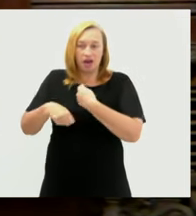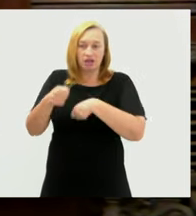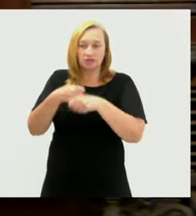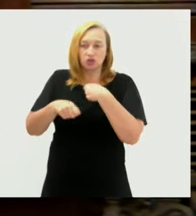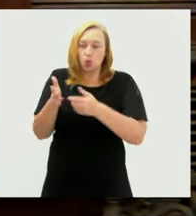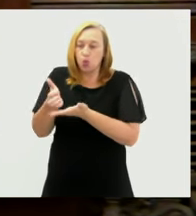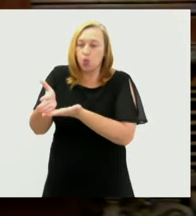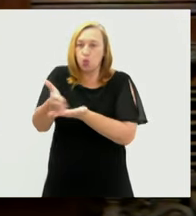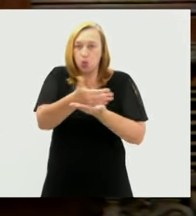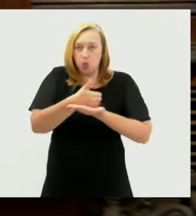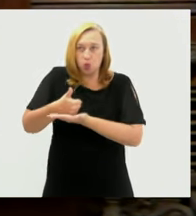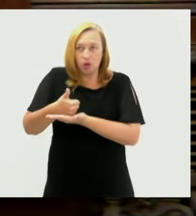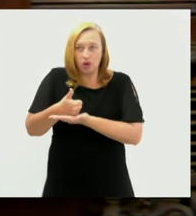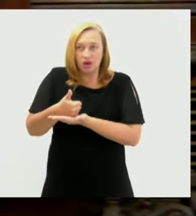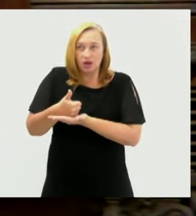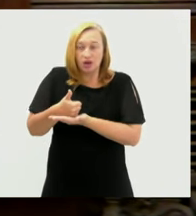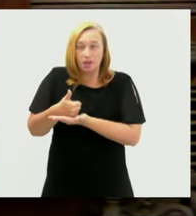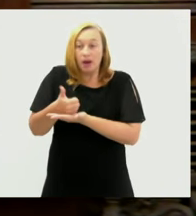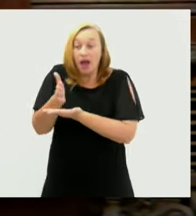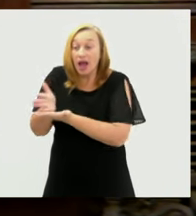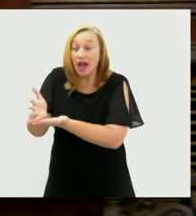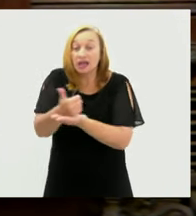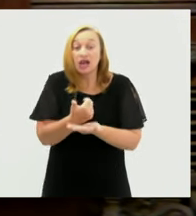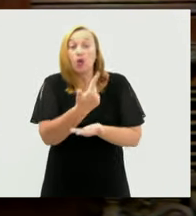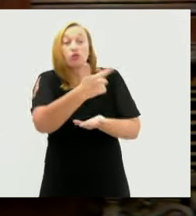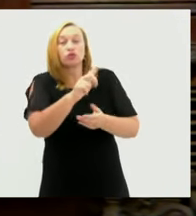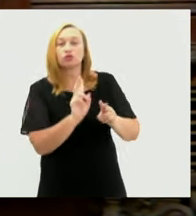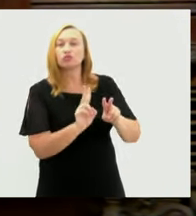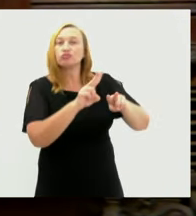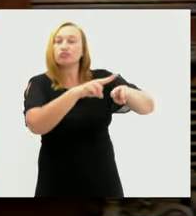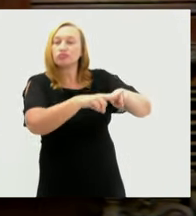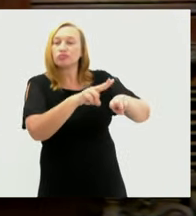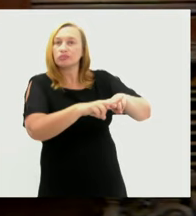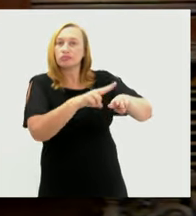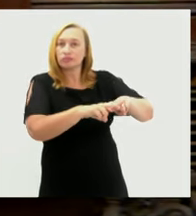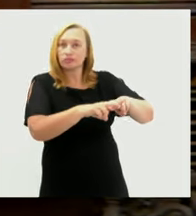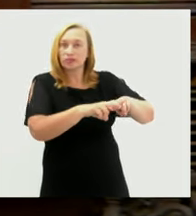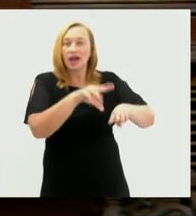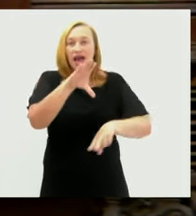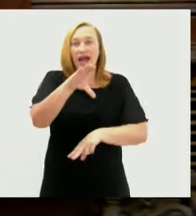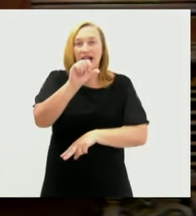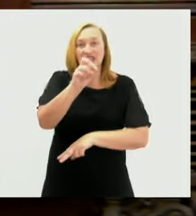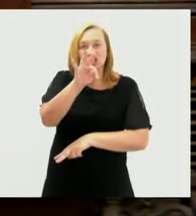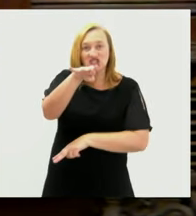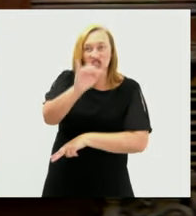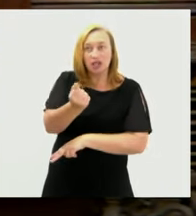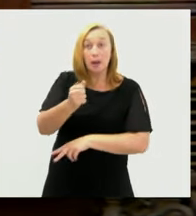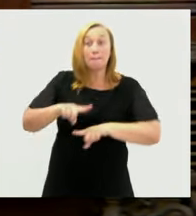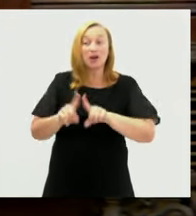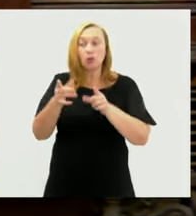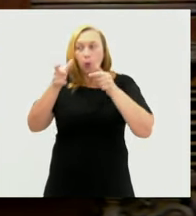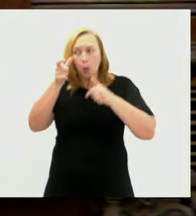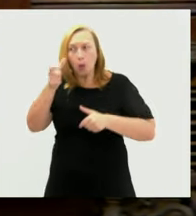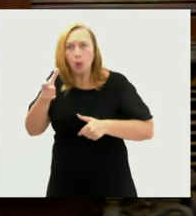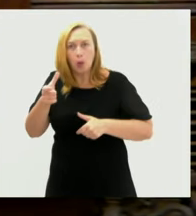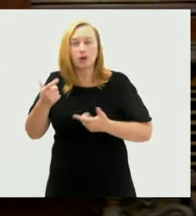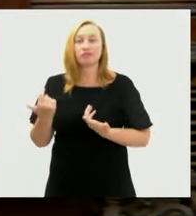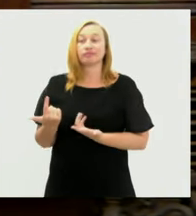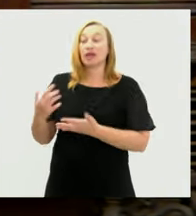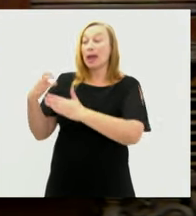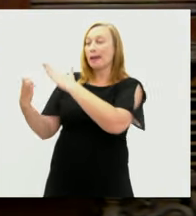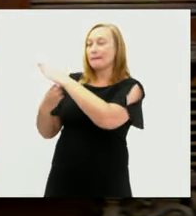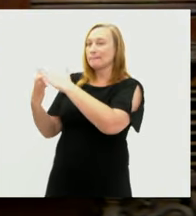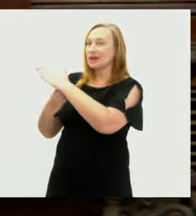presídio. Mas o que causou, alertou, acendeu a luz amarela, foi que essa empresa era